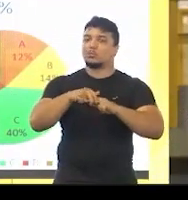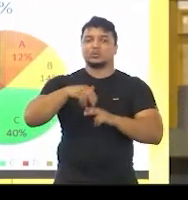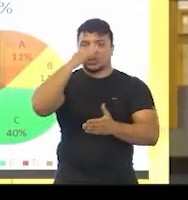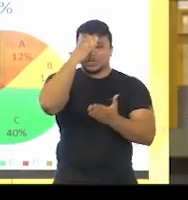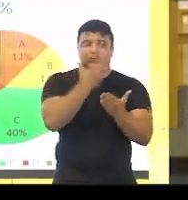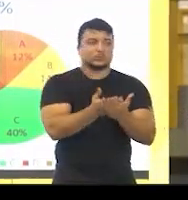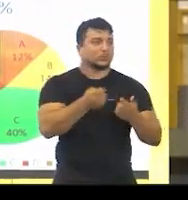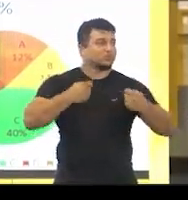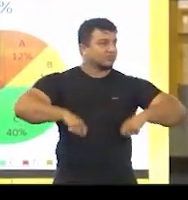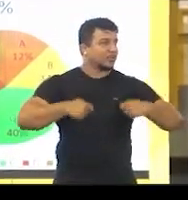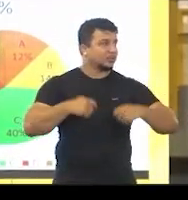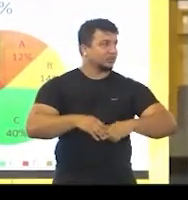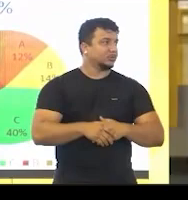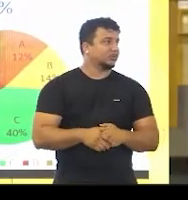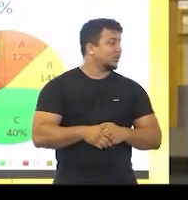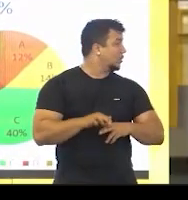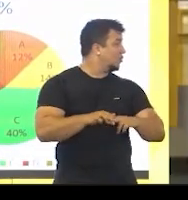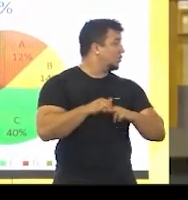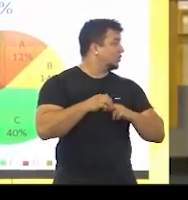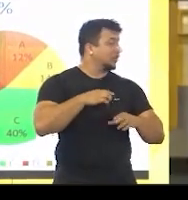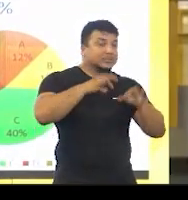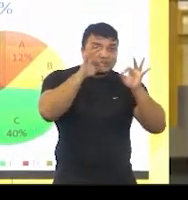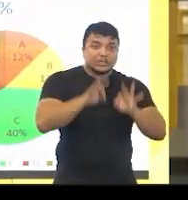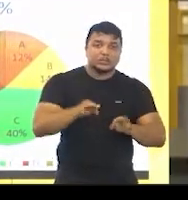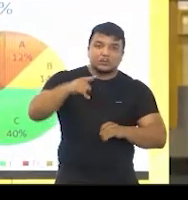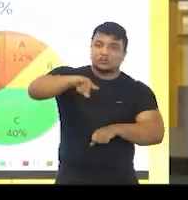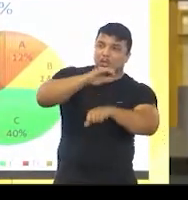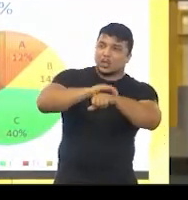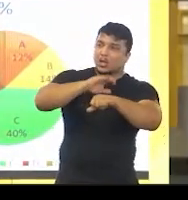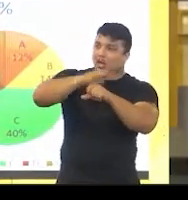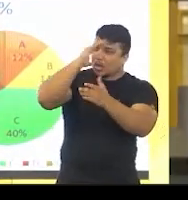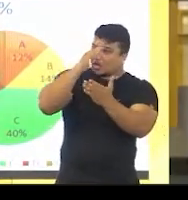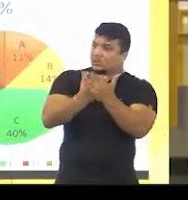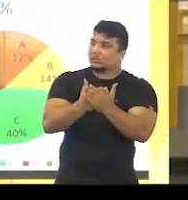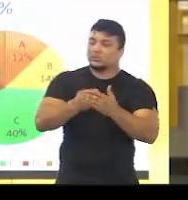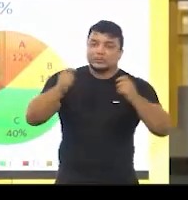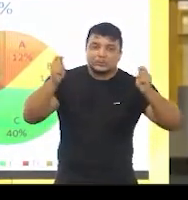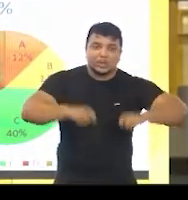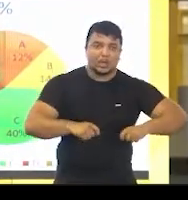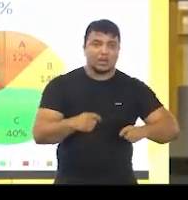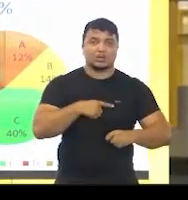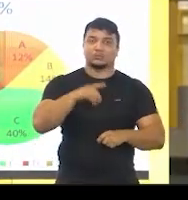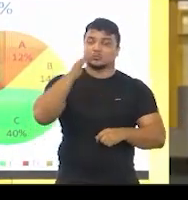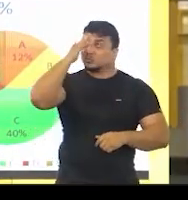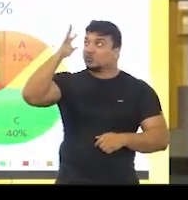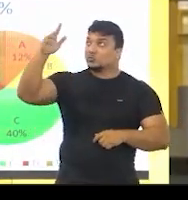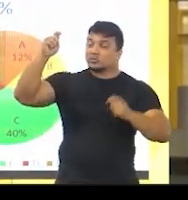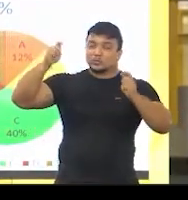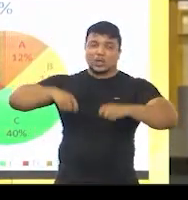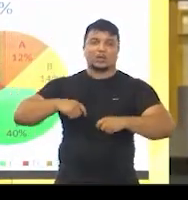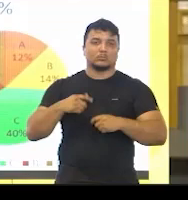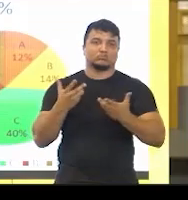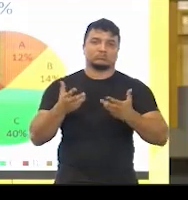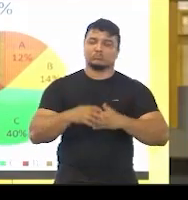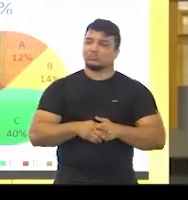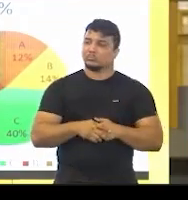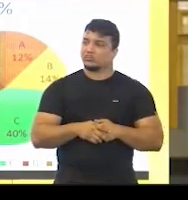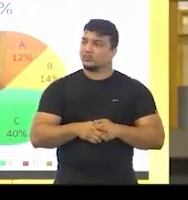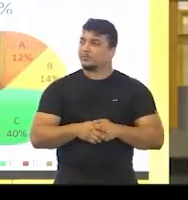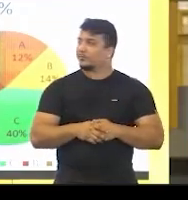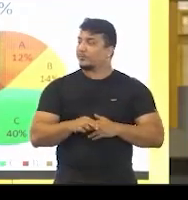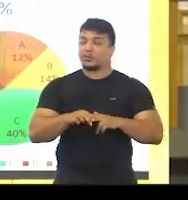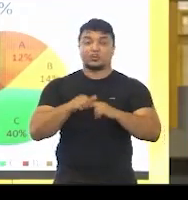basta acreditar. Então tenha certeza e acredite em você, porque você vai ser levado aonde o teu sonho ele quer te